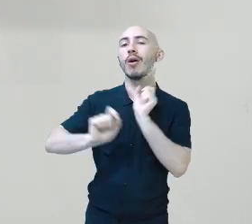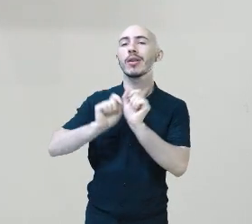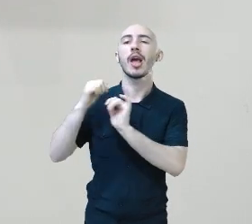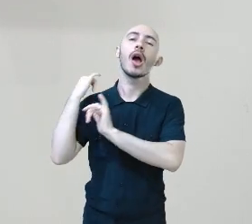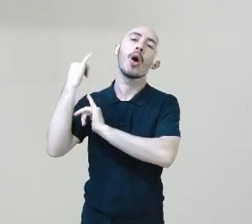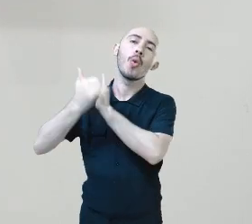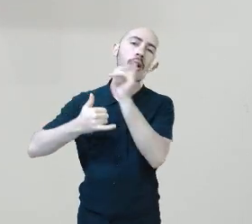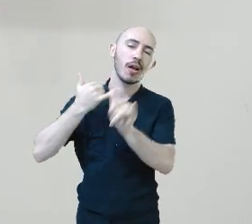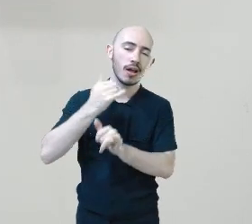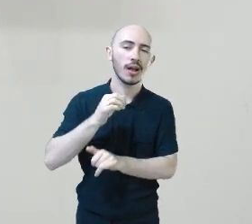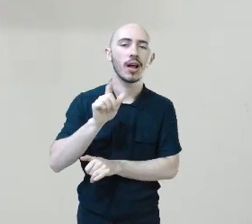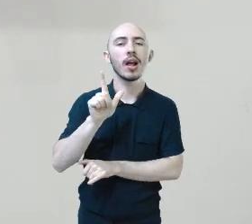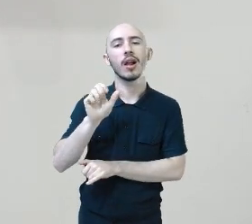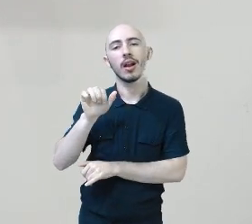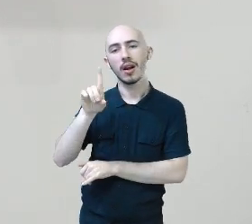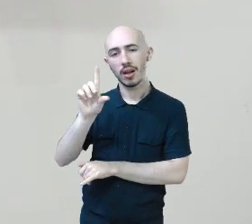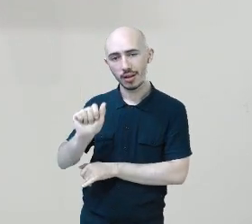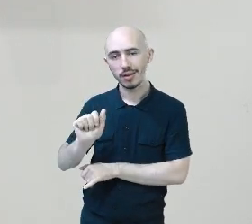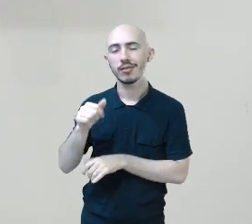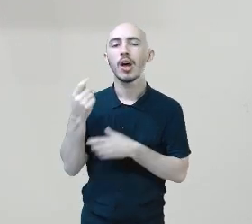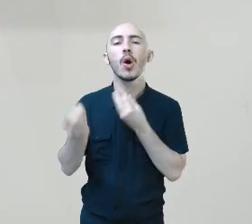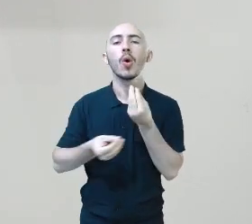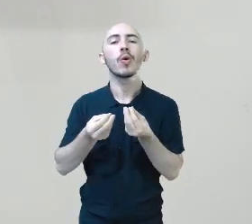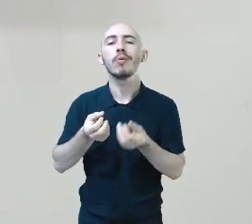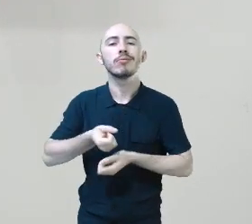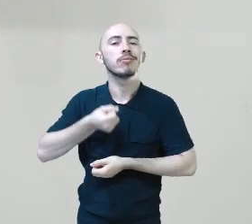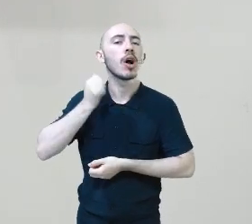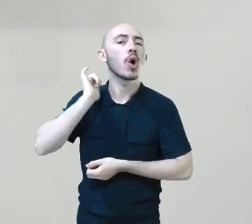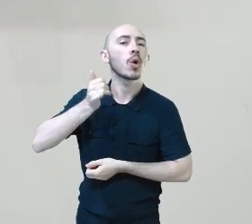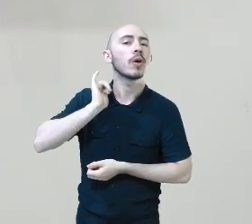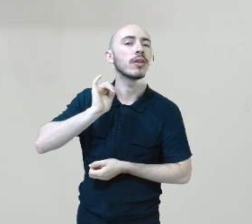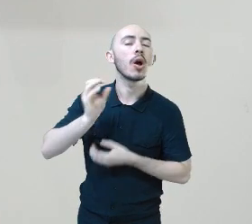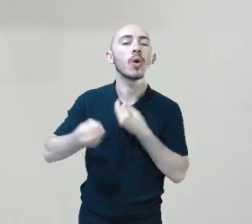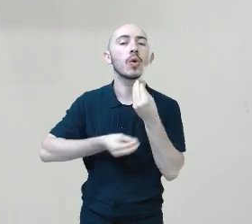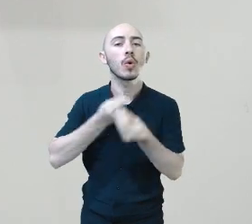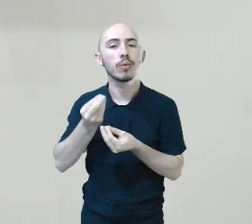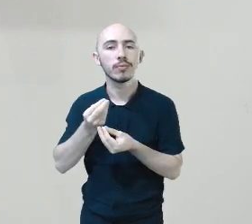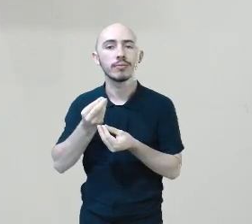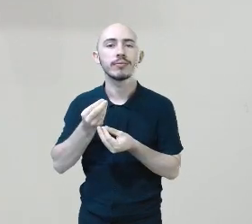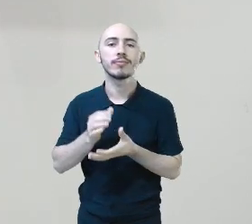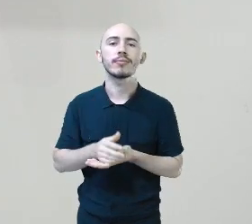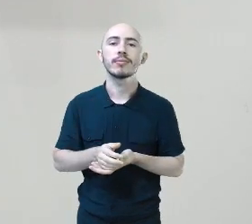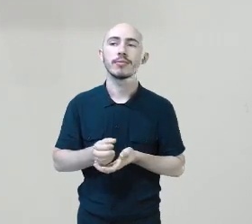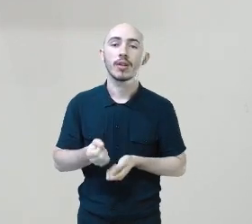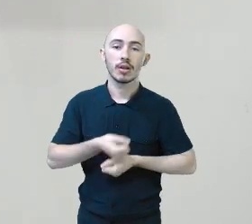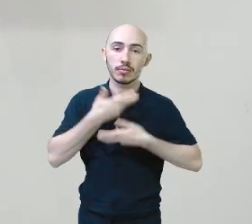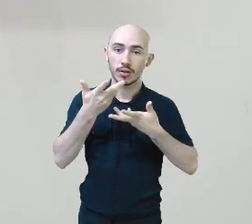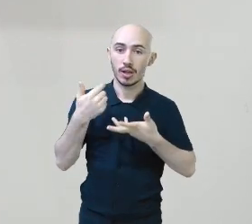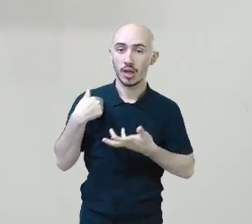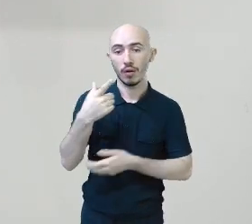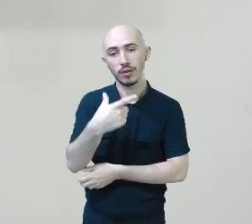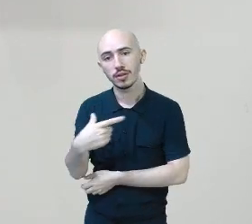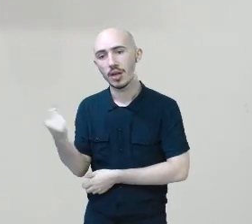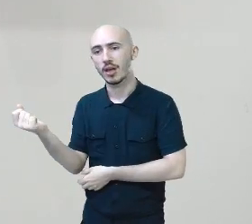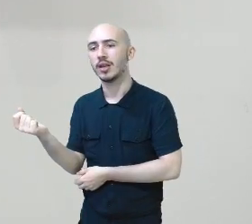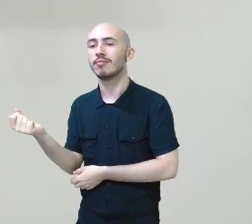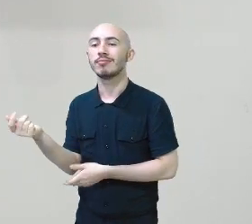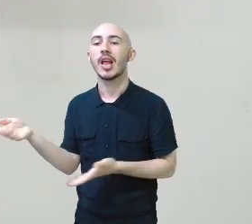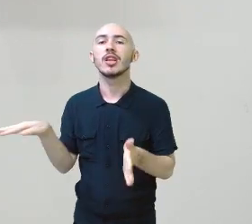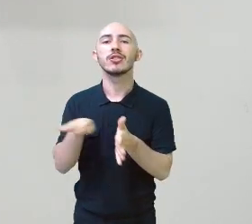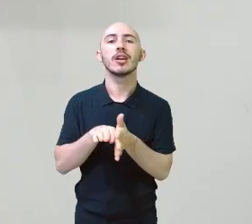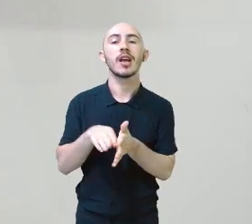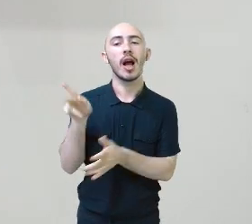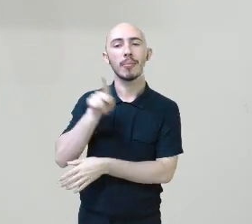lenda. Mas para contar esta lenda, eu vou convidar aqui, eu vou sair e vai chegar aqui uma professora que